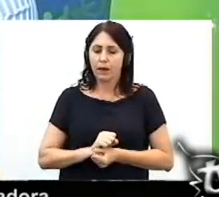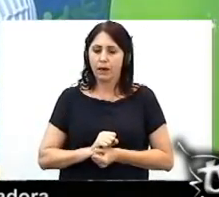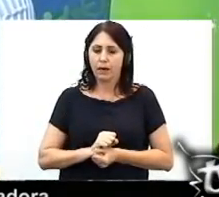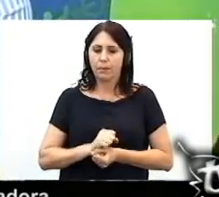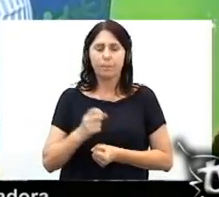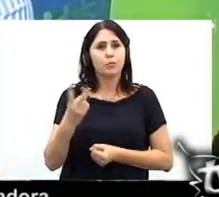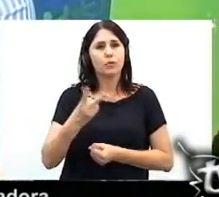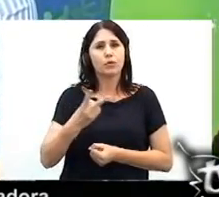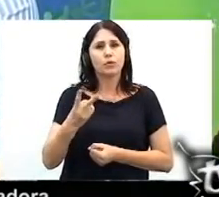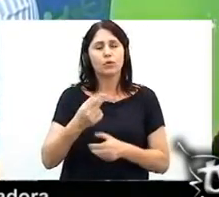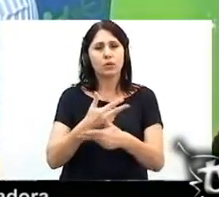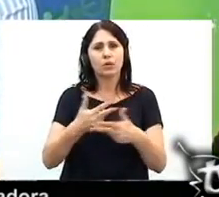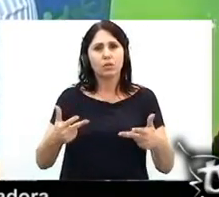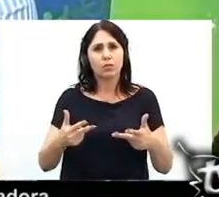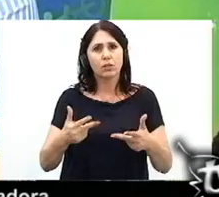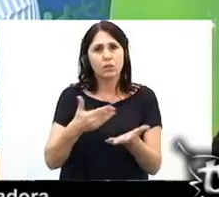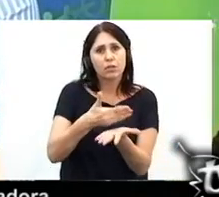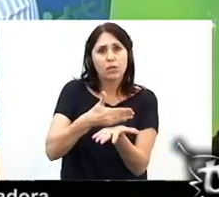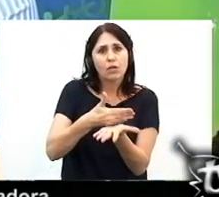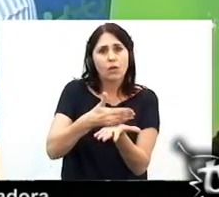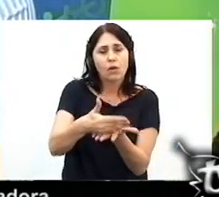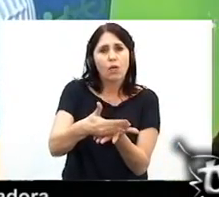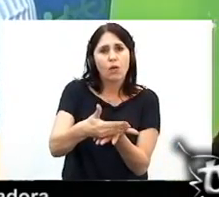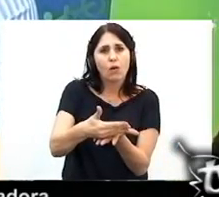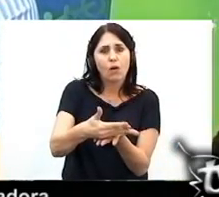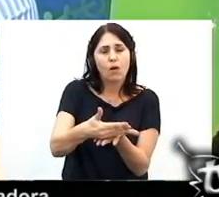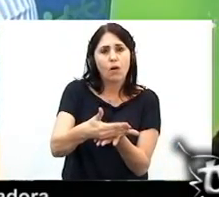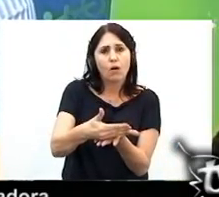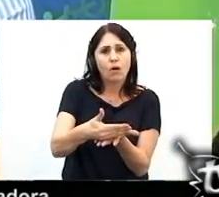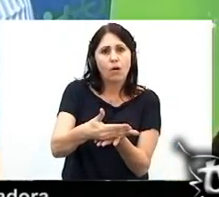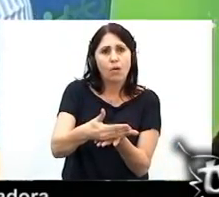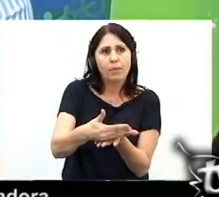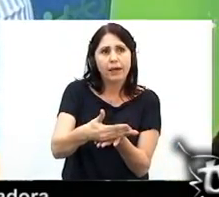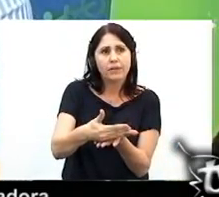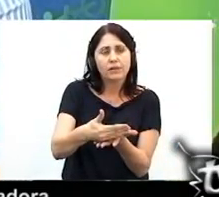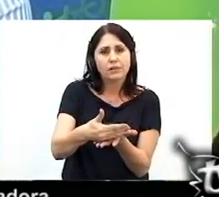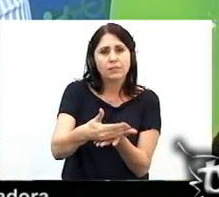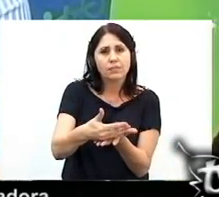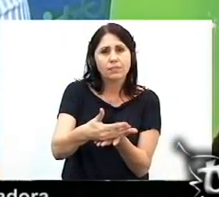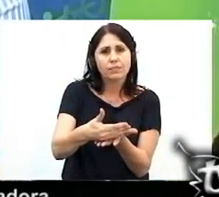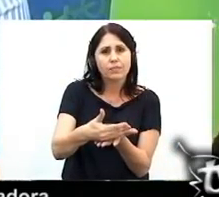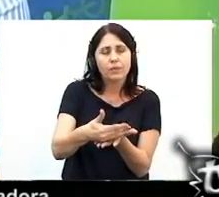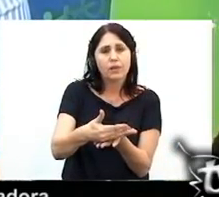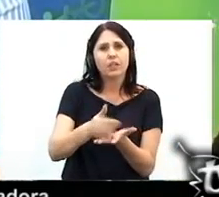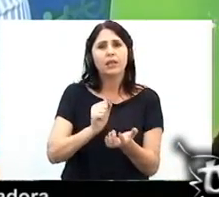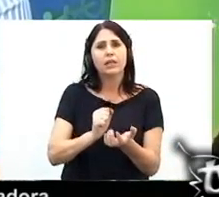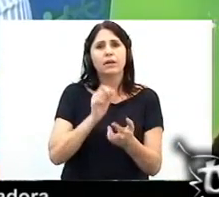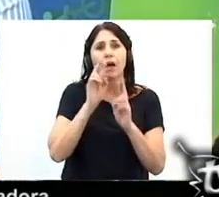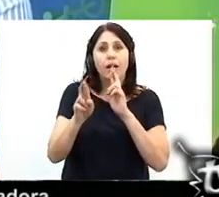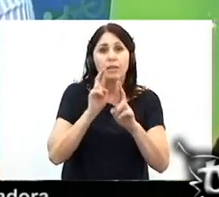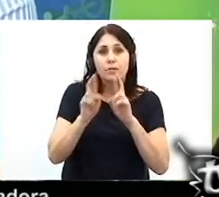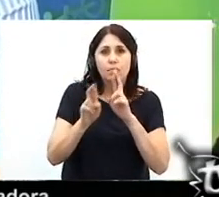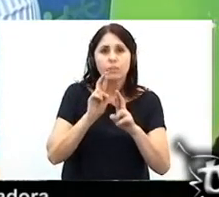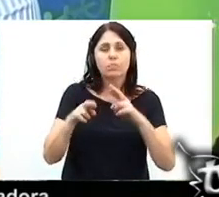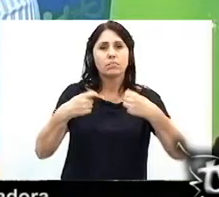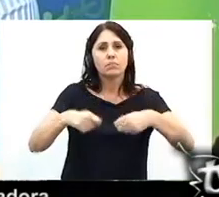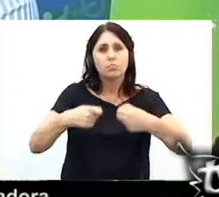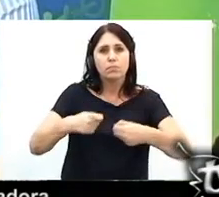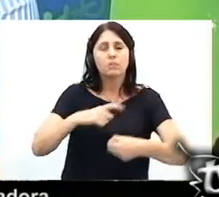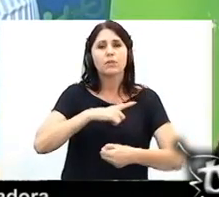da cidade educadora e também com esse projeto Universidade Educadora. Poderia falar um pouquinho para a gente a respeito disso, professor?